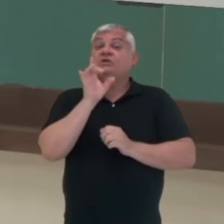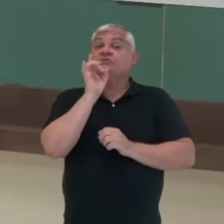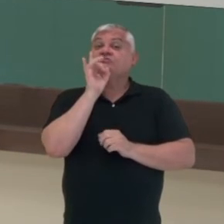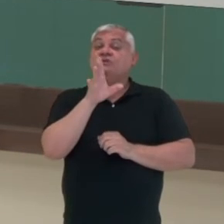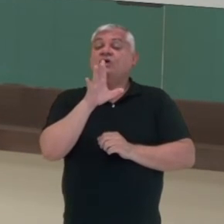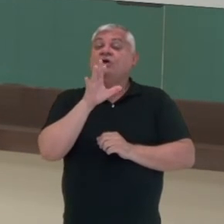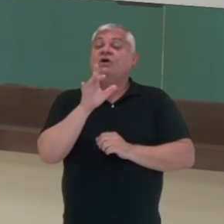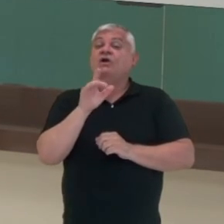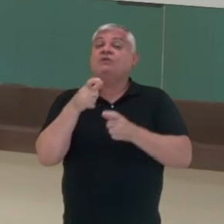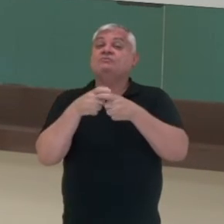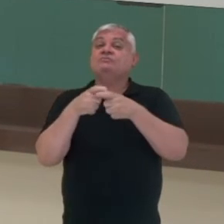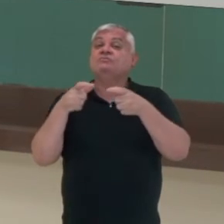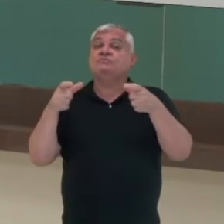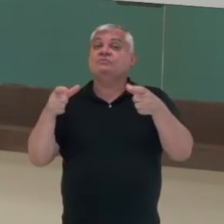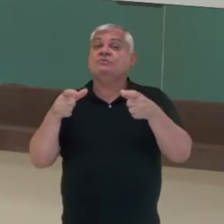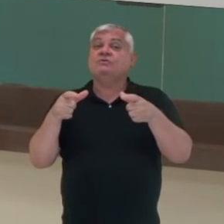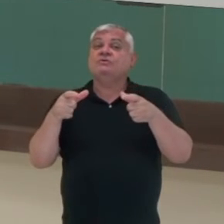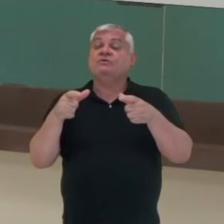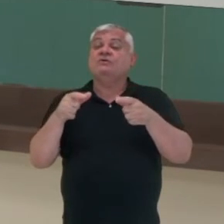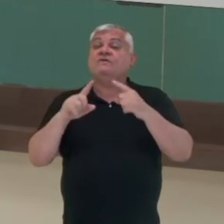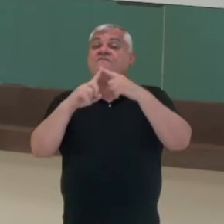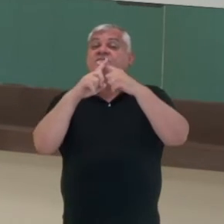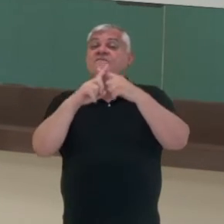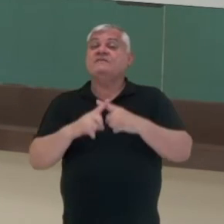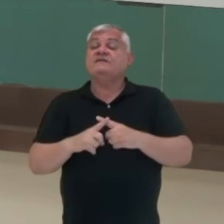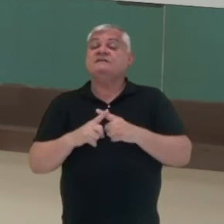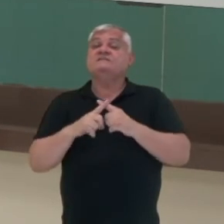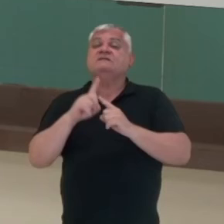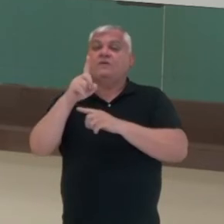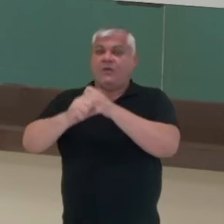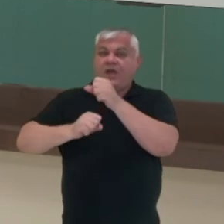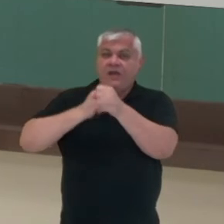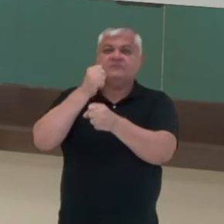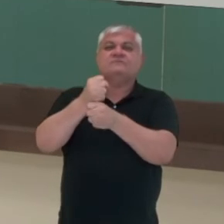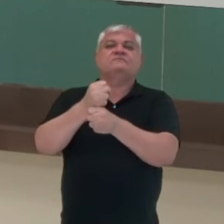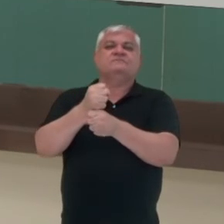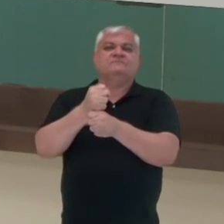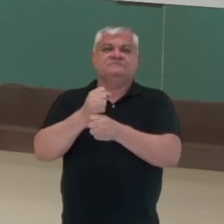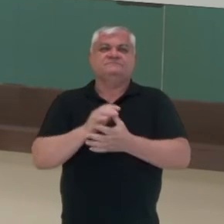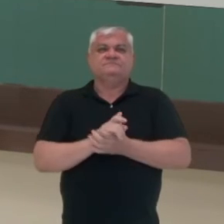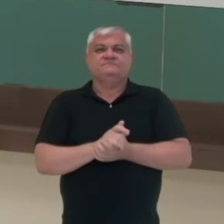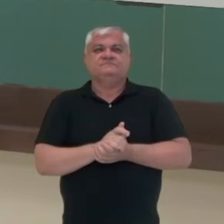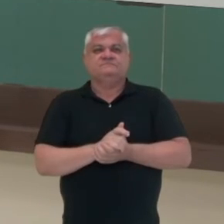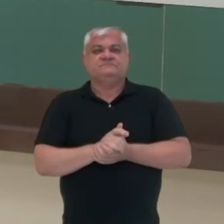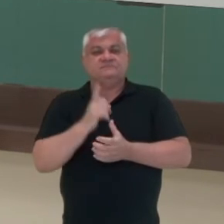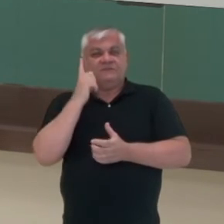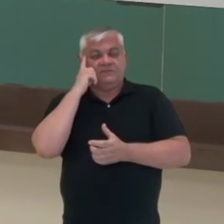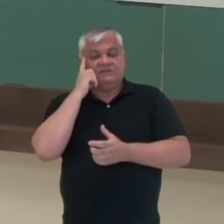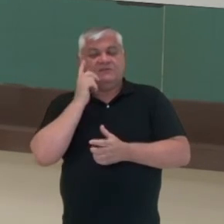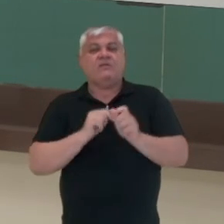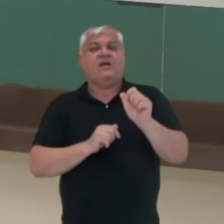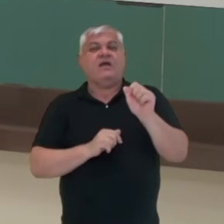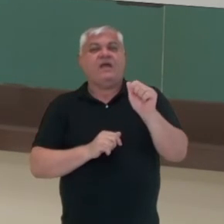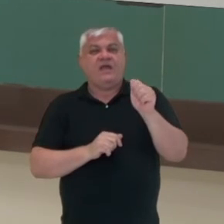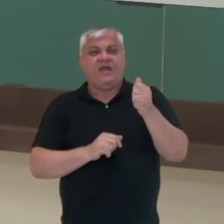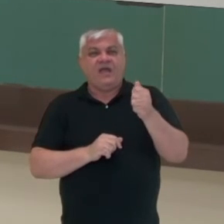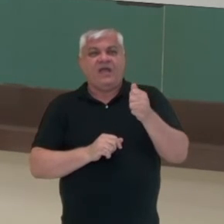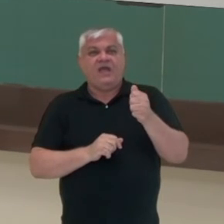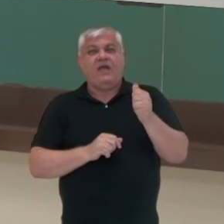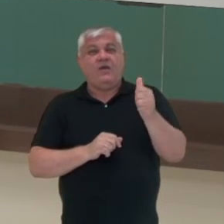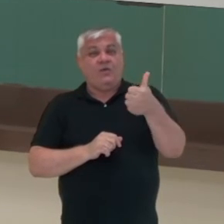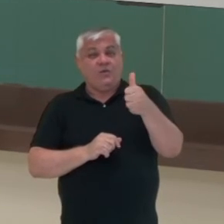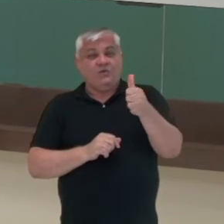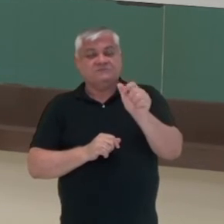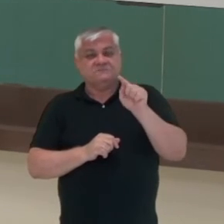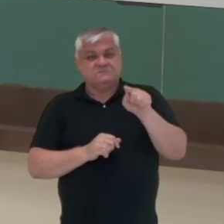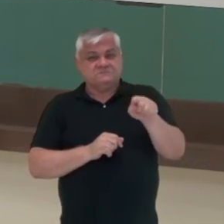vai aumentar, só vou multiplicar pela razão no ano seguinte. Pensando dessa maneira, eu devo considerar